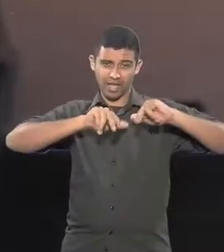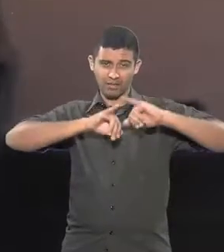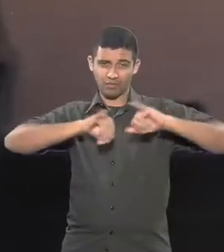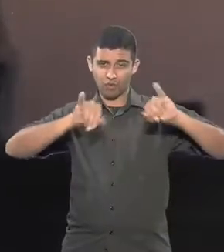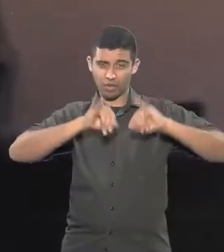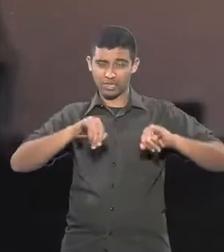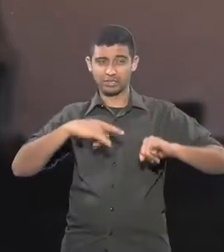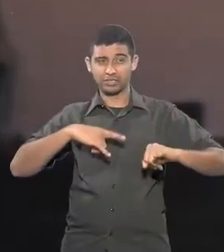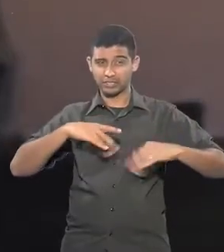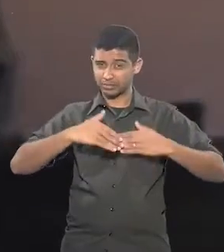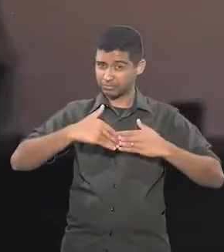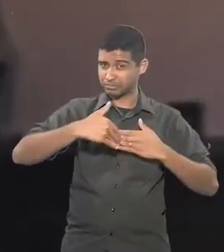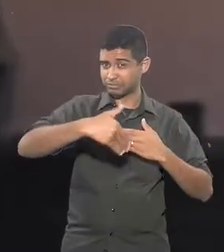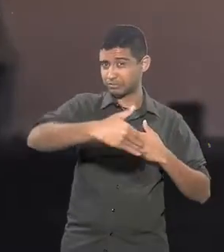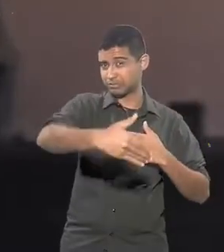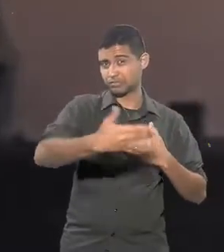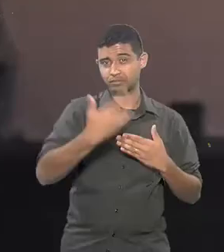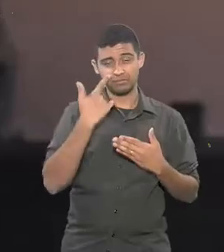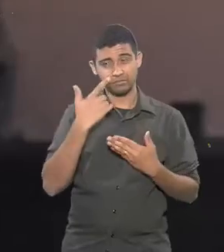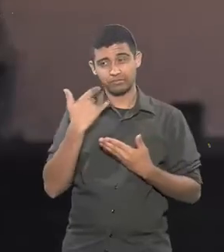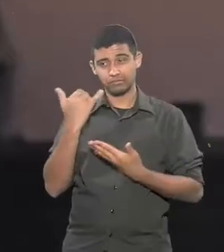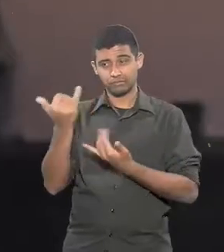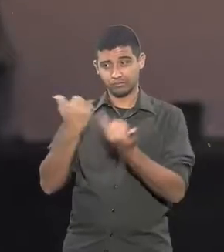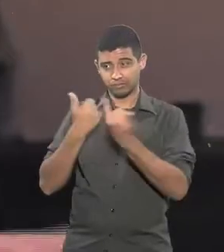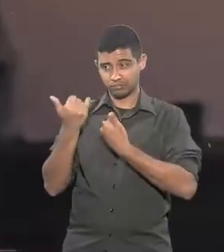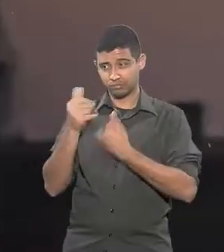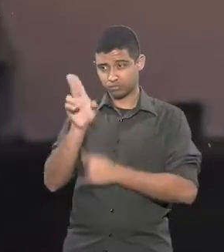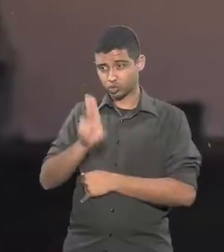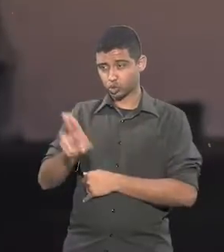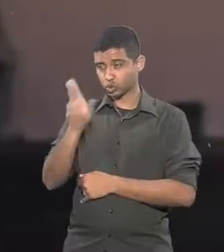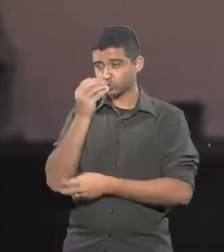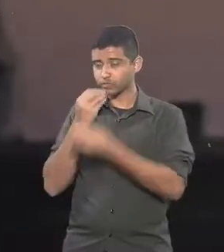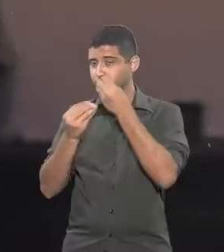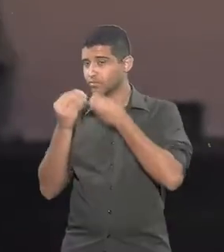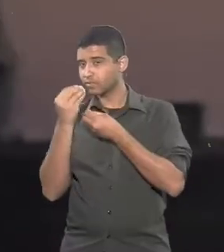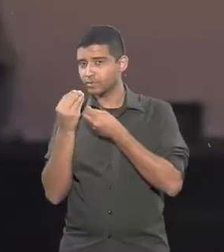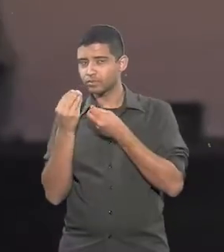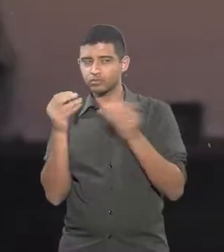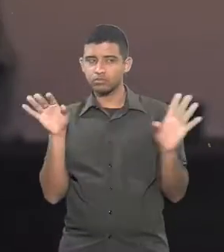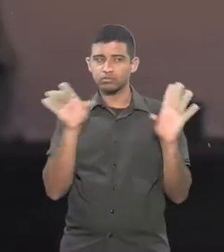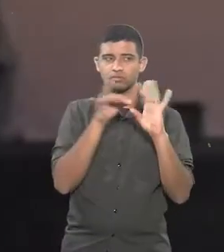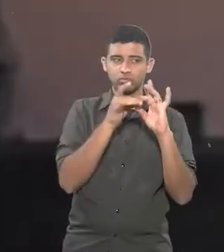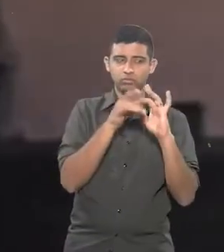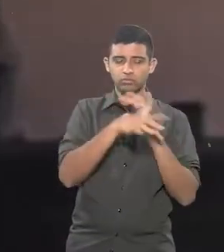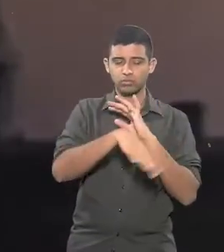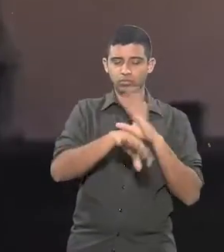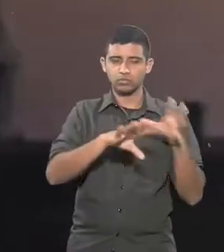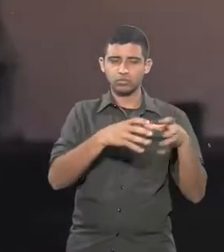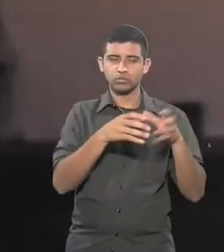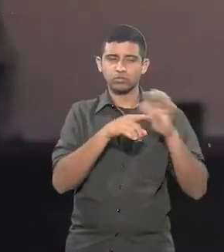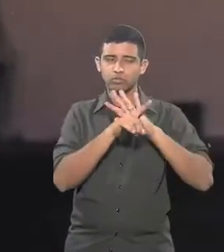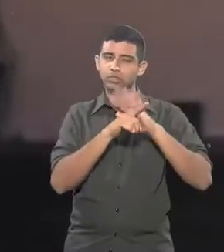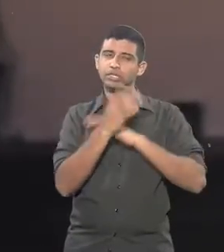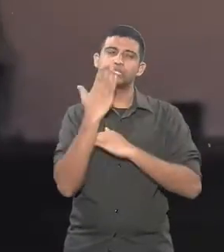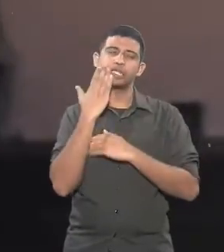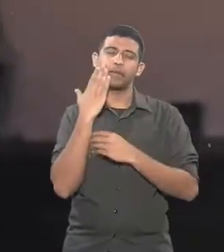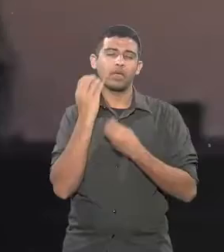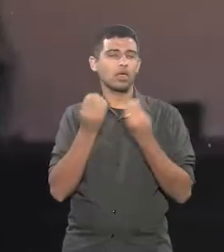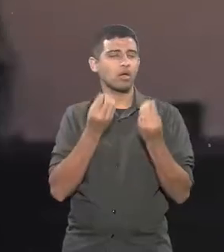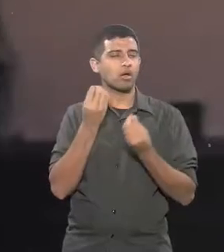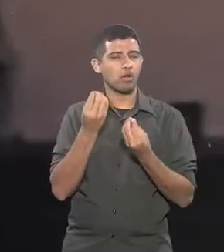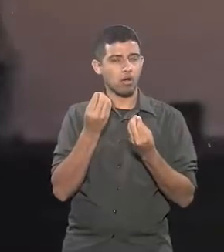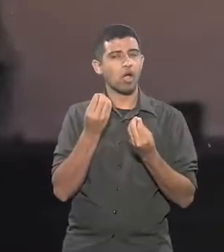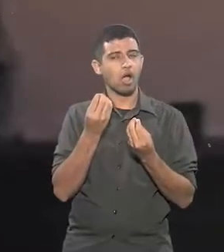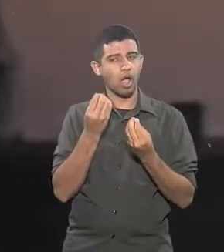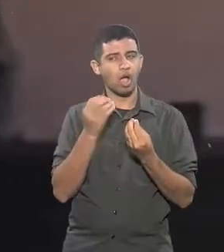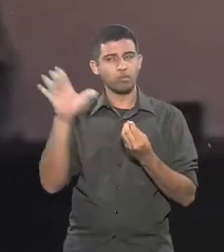esse tipo de informação, né, vai ser confrontada com essas informações de consumo de alimentos, justamente para os especialistas poderem